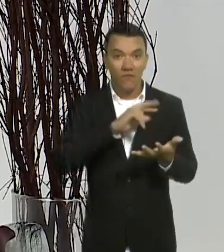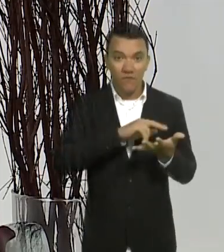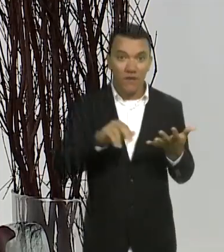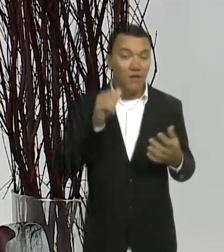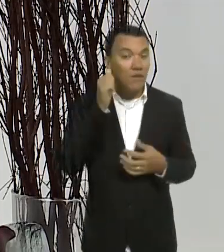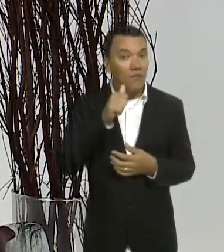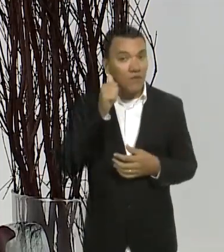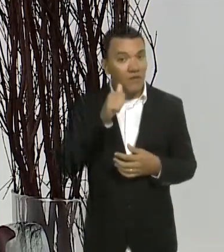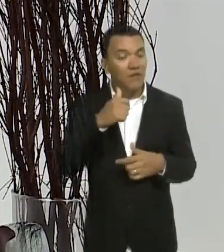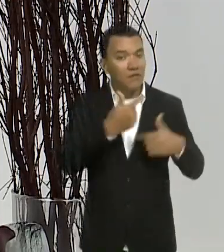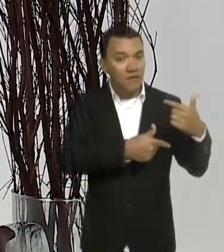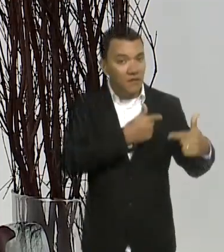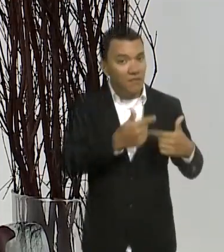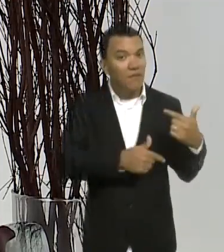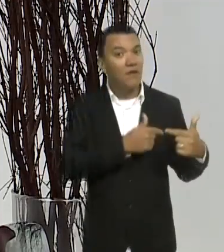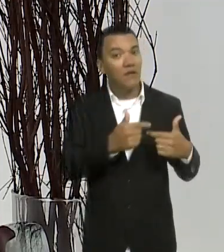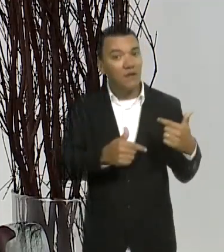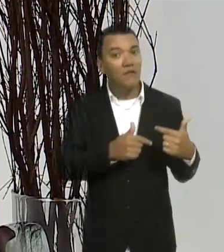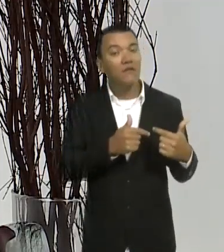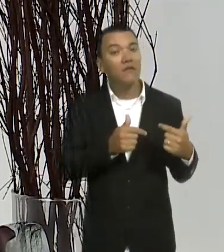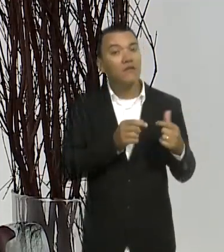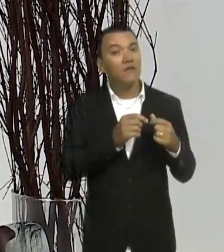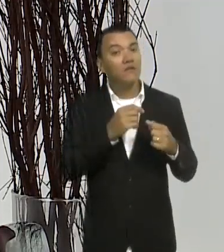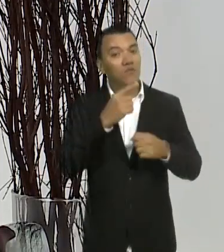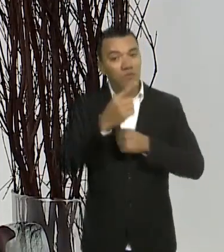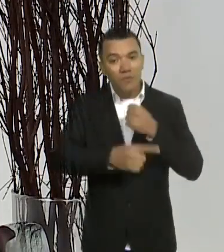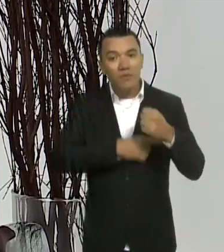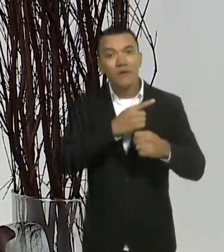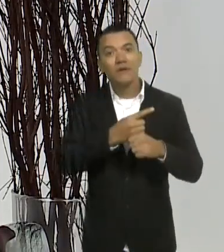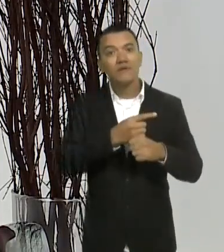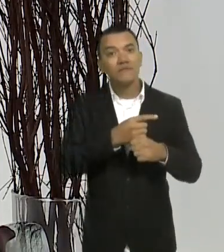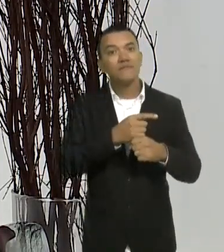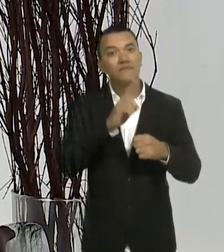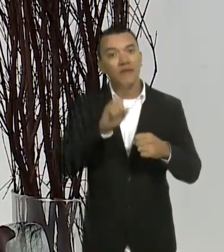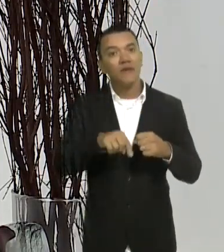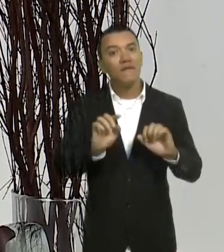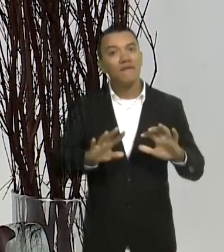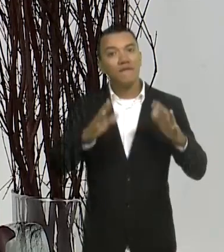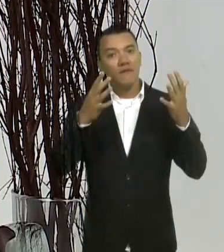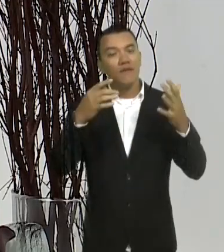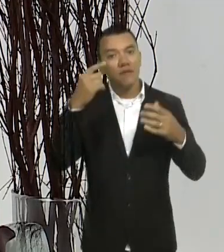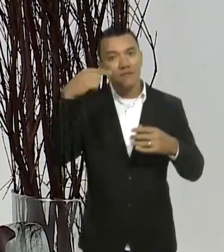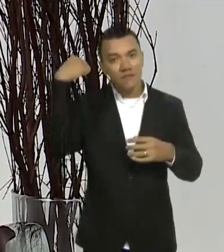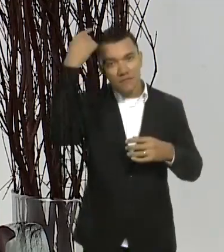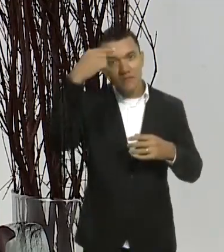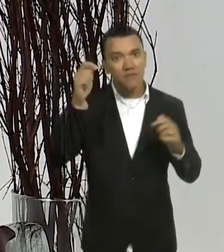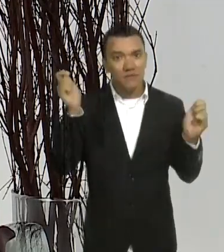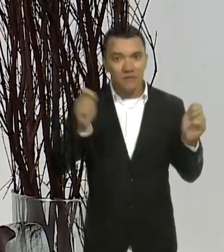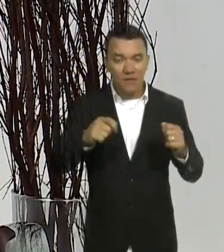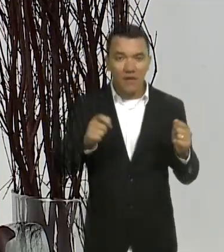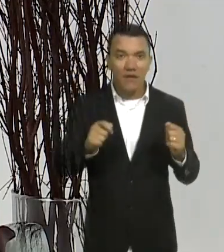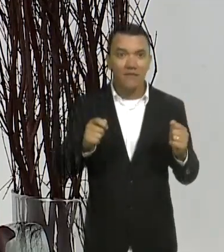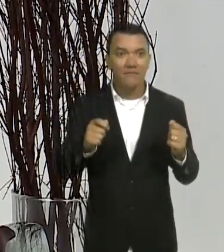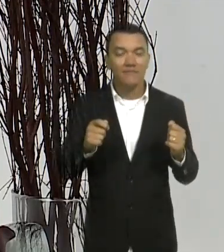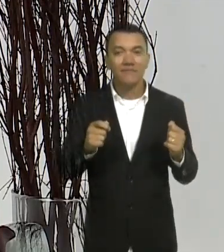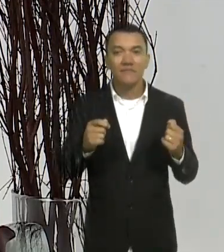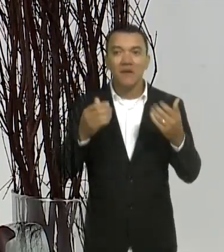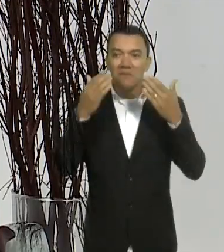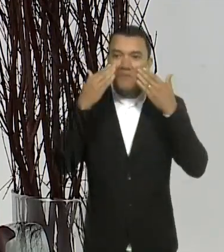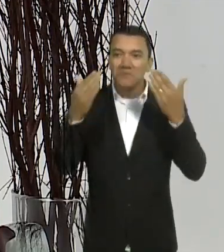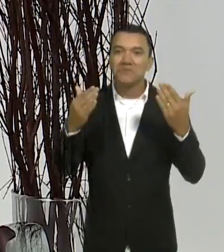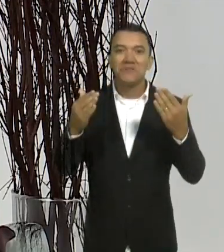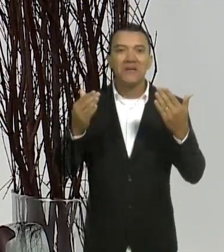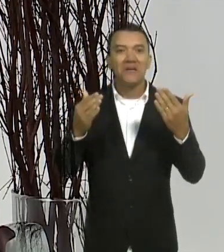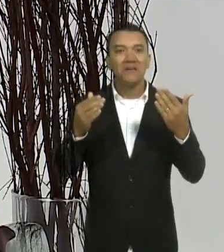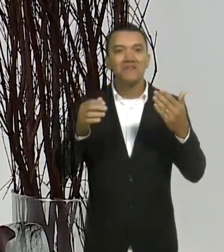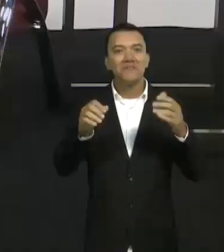mulheres que trabalham durante todo o ano para que essa festa, né, ela seja realmente uma festa, esse espetáculo cultural que o nosso